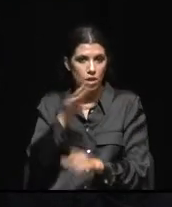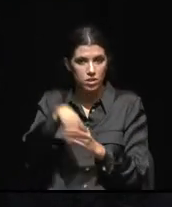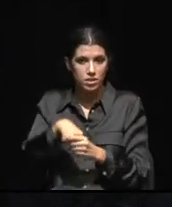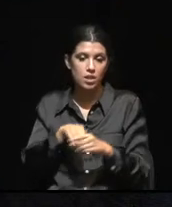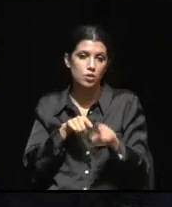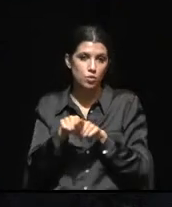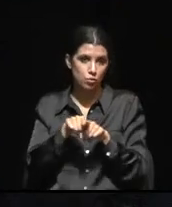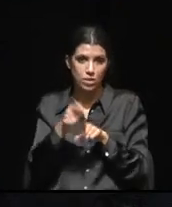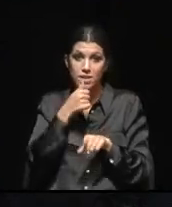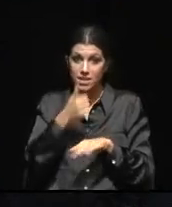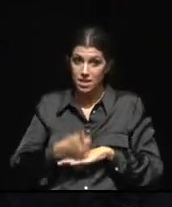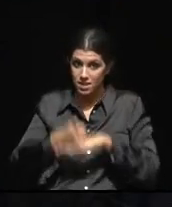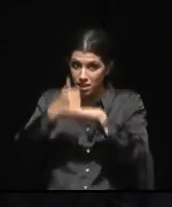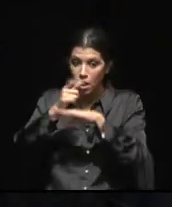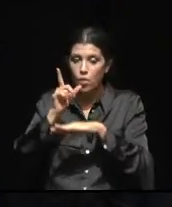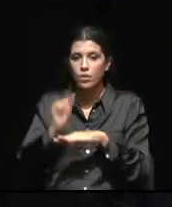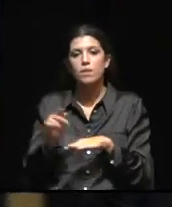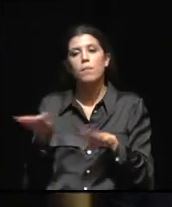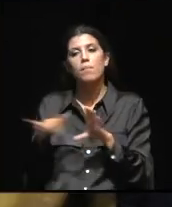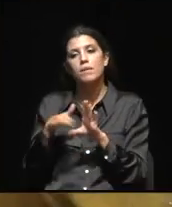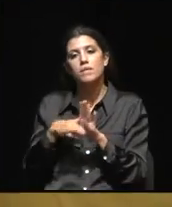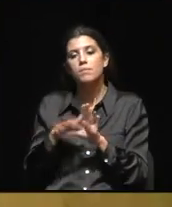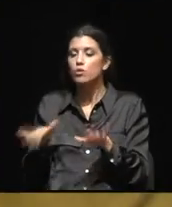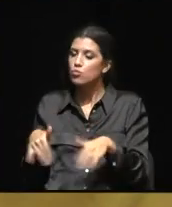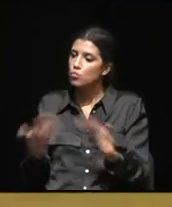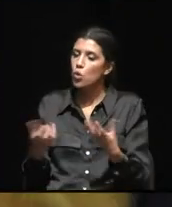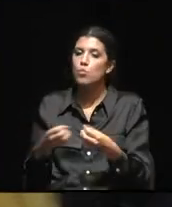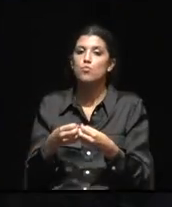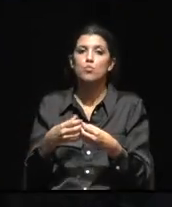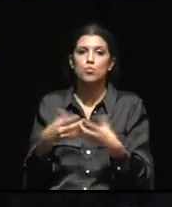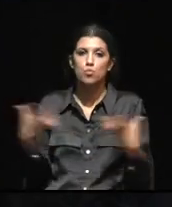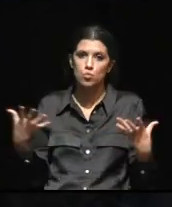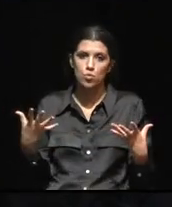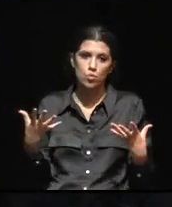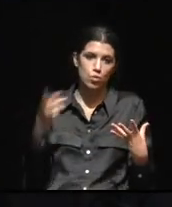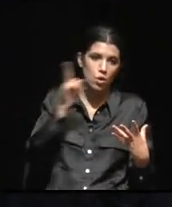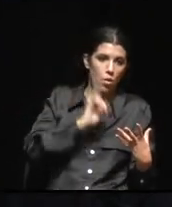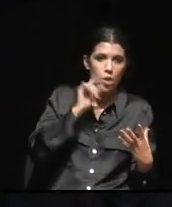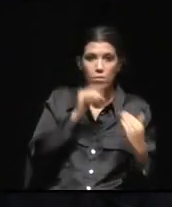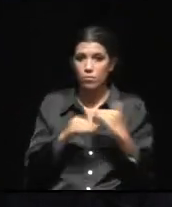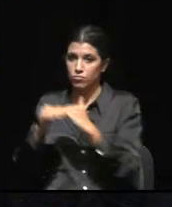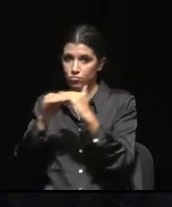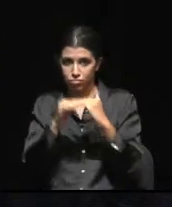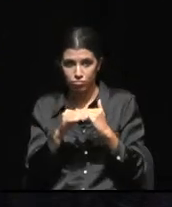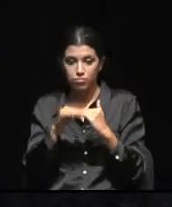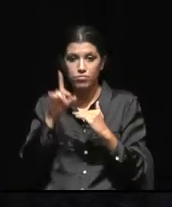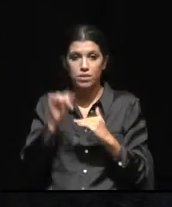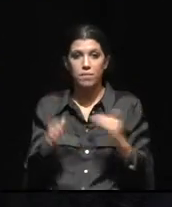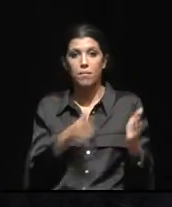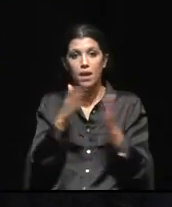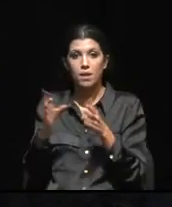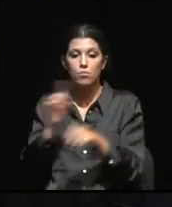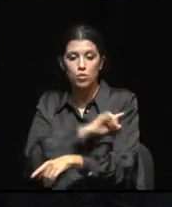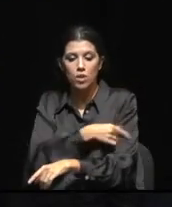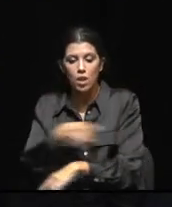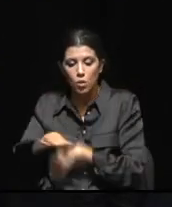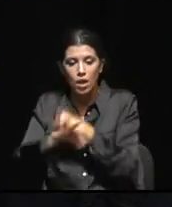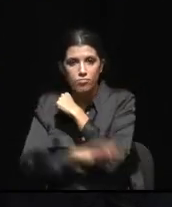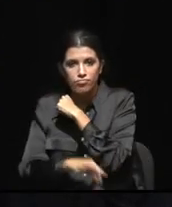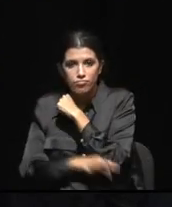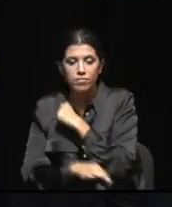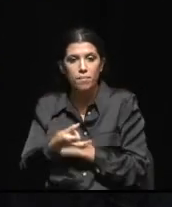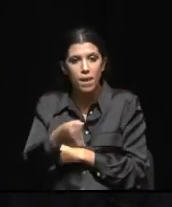nos órgãos de soberania e à sua participação cada vez mais paritária na ação política também no poder local o partido